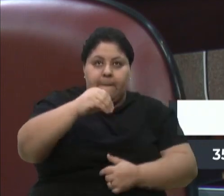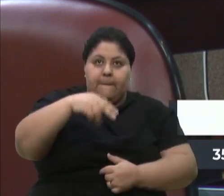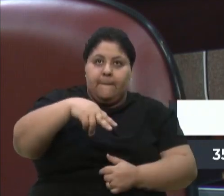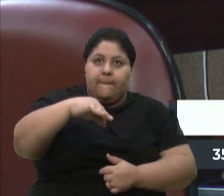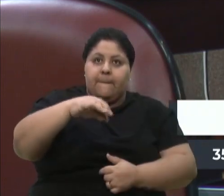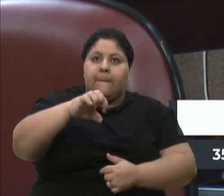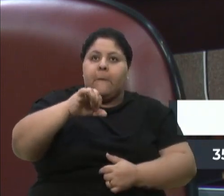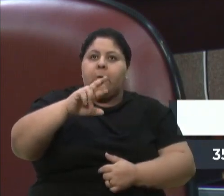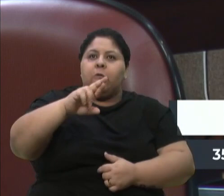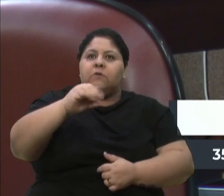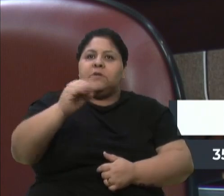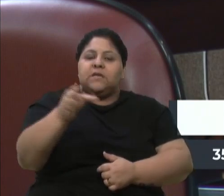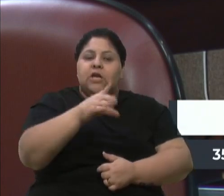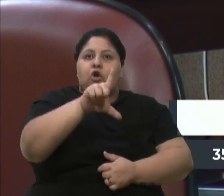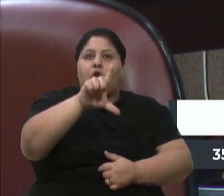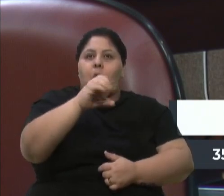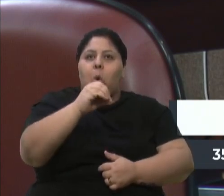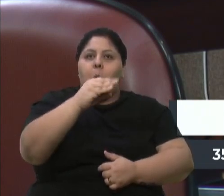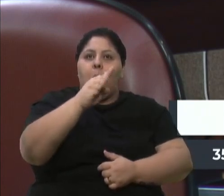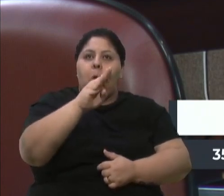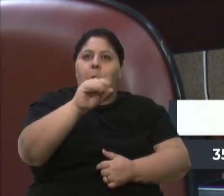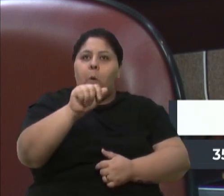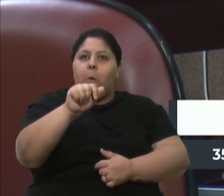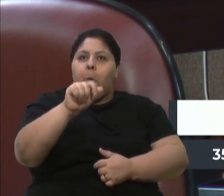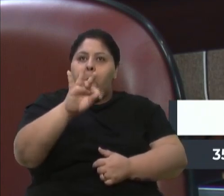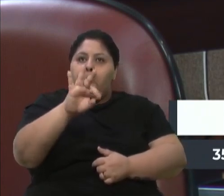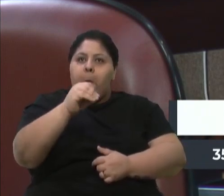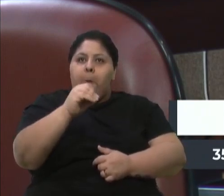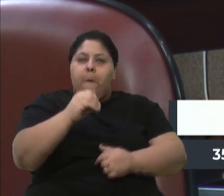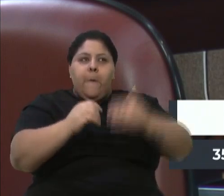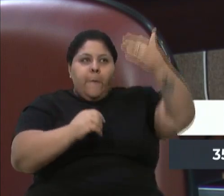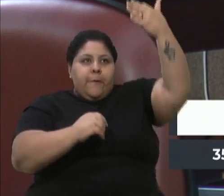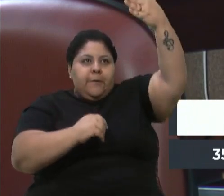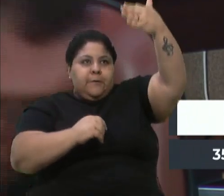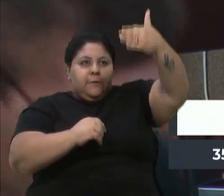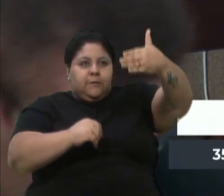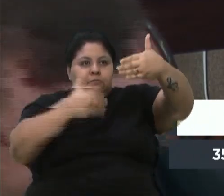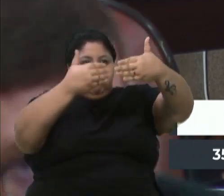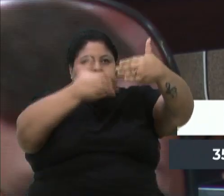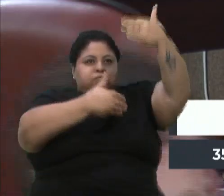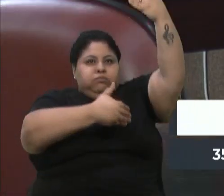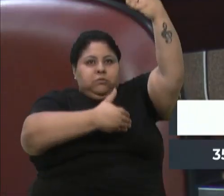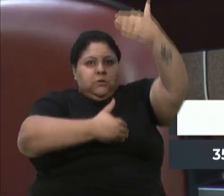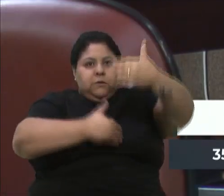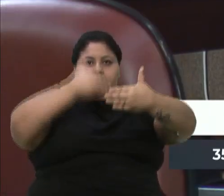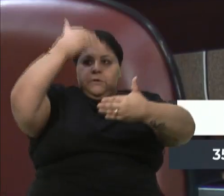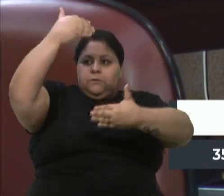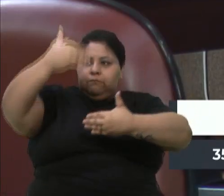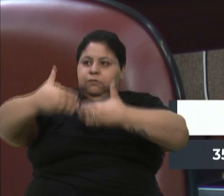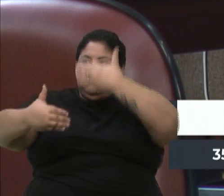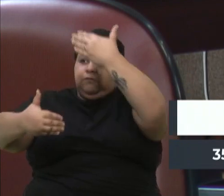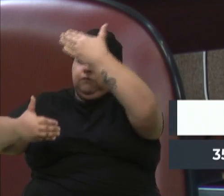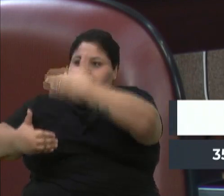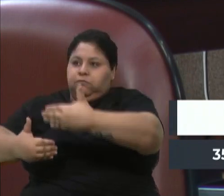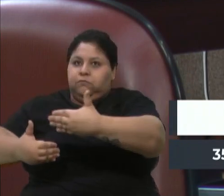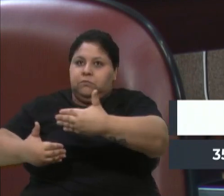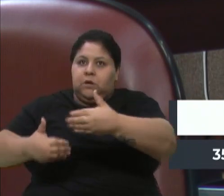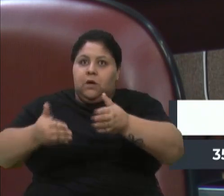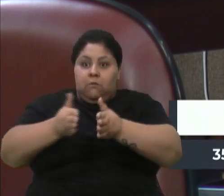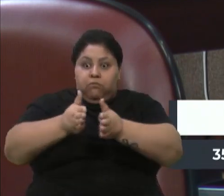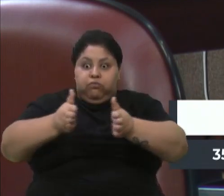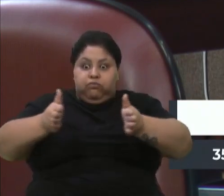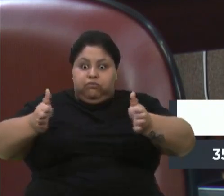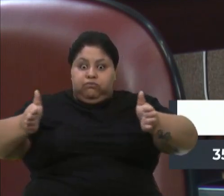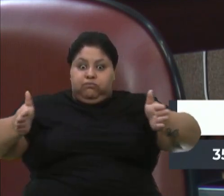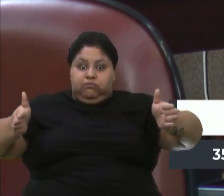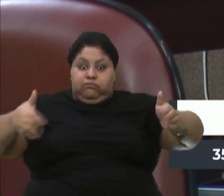que vai desde da Santos Dumont até a Plácido de Castro, que a gente poderia fazer um trabalho e aí a gente se coloca